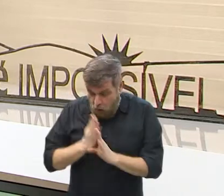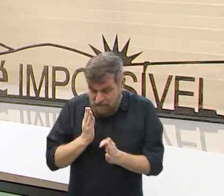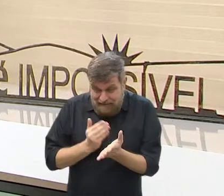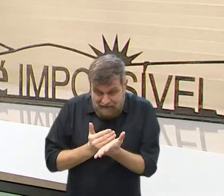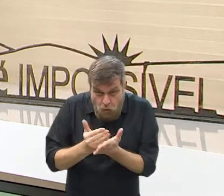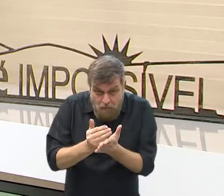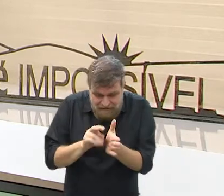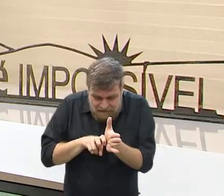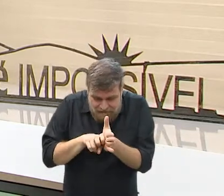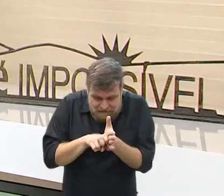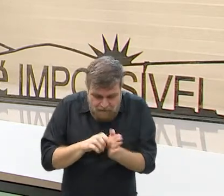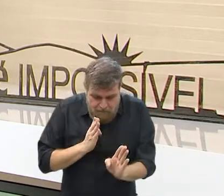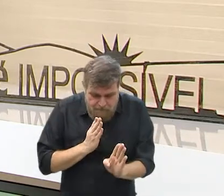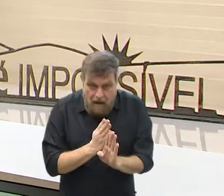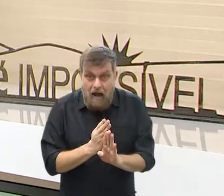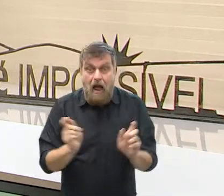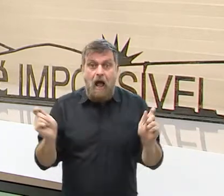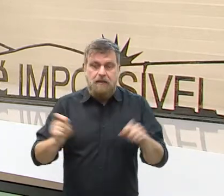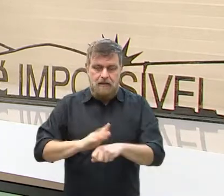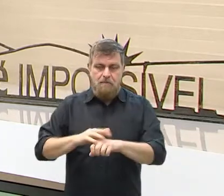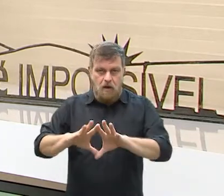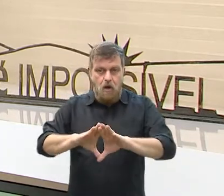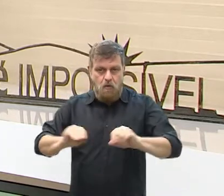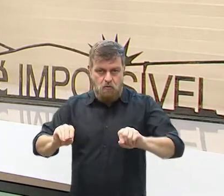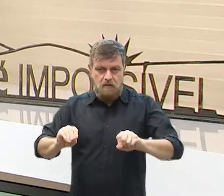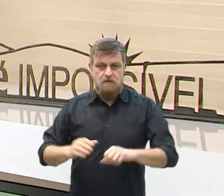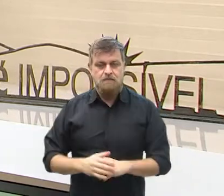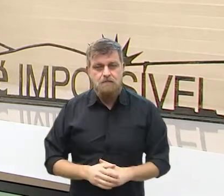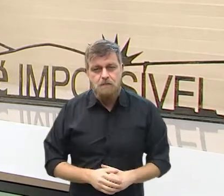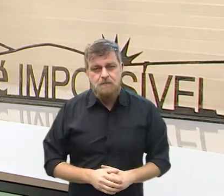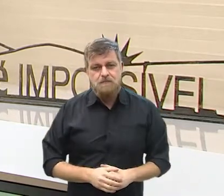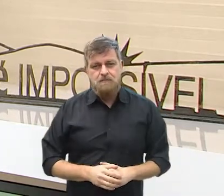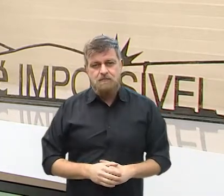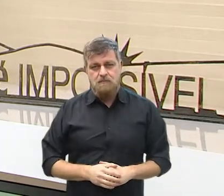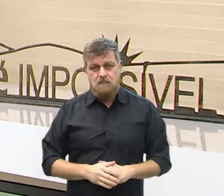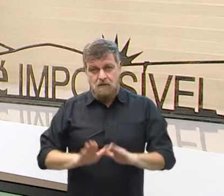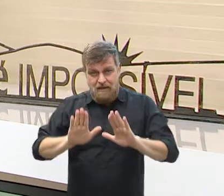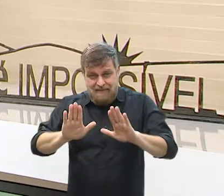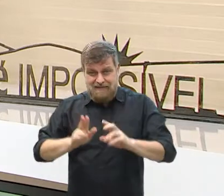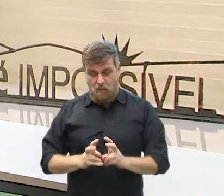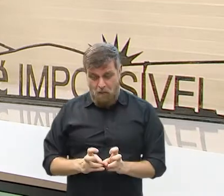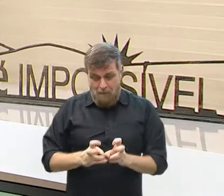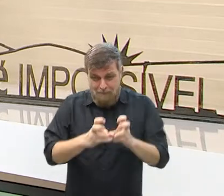mesmo esses tumores em fases precoces, a chance de cura é muito alta. Então, o